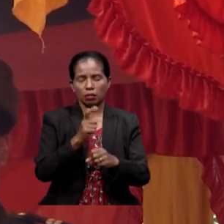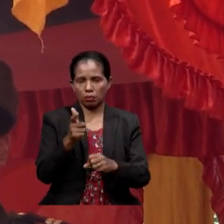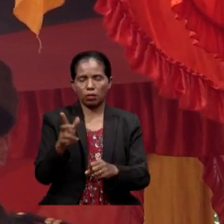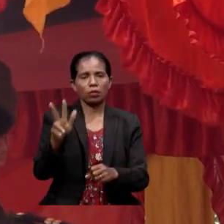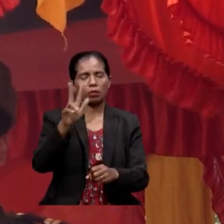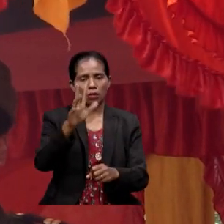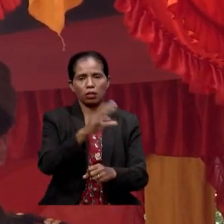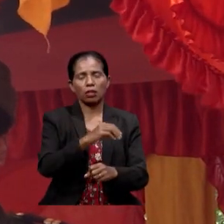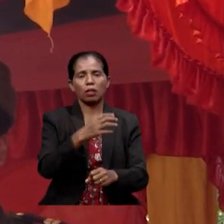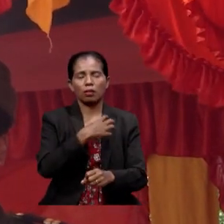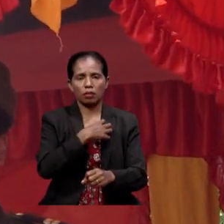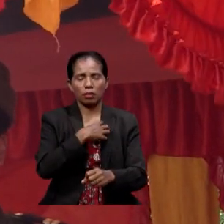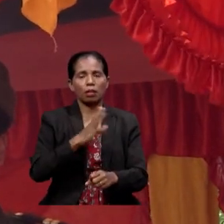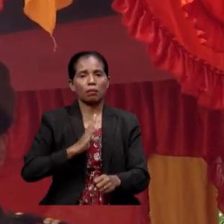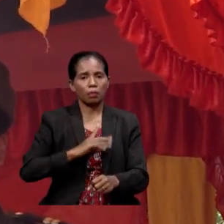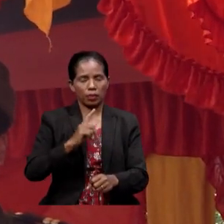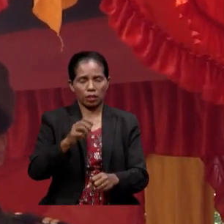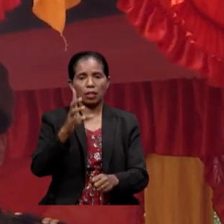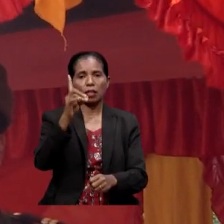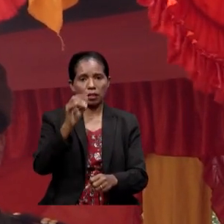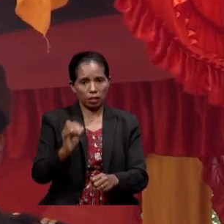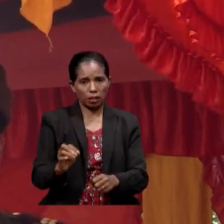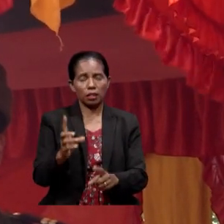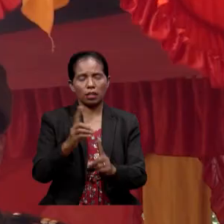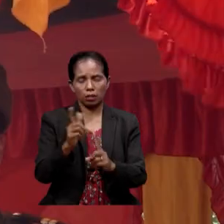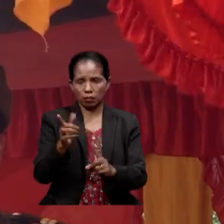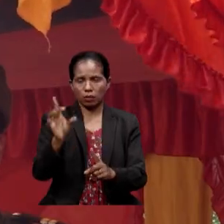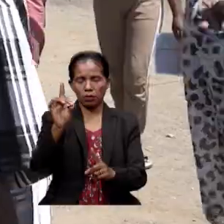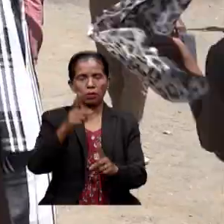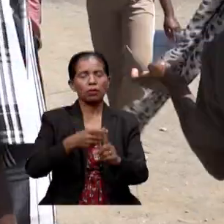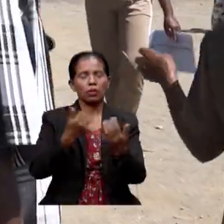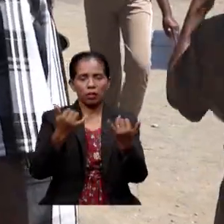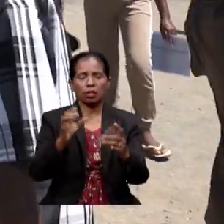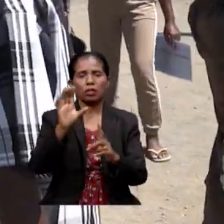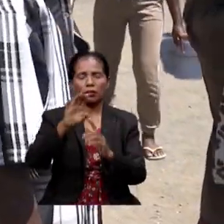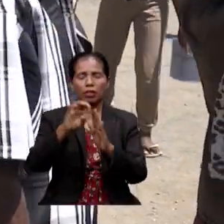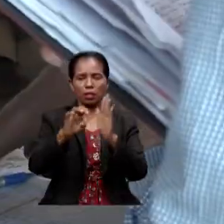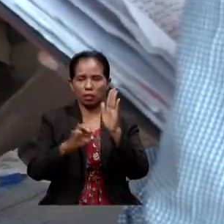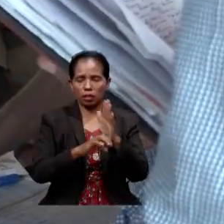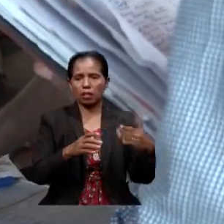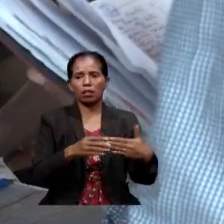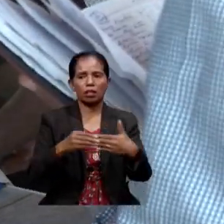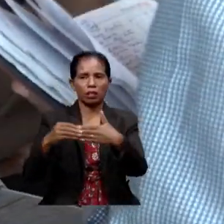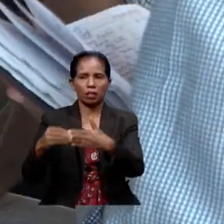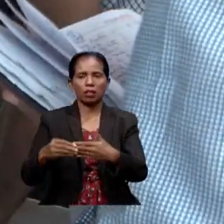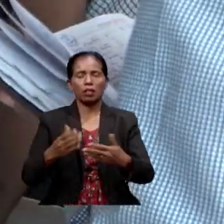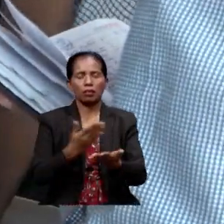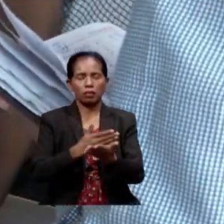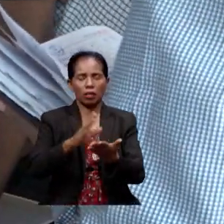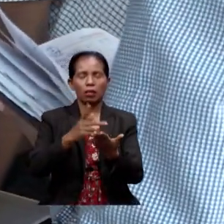undade spesial polisia baru pite dili i lorong ruanu resing itu fulan ne se festaru deklara katak lideran sabalung badinas fahe